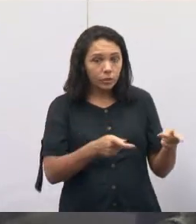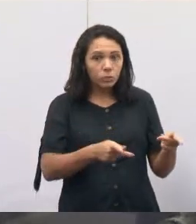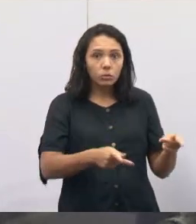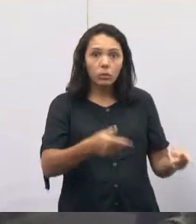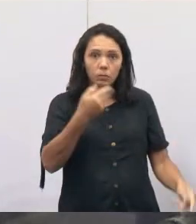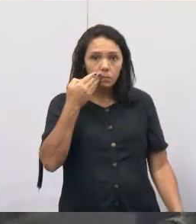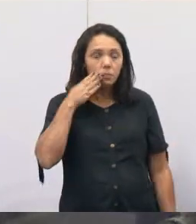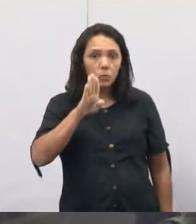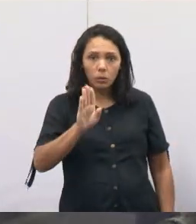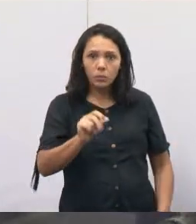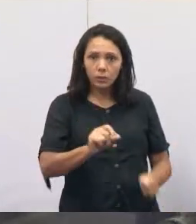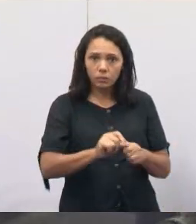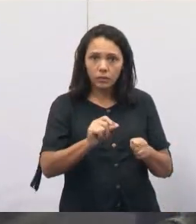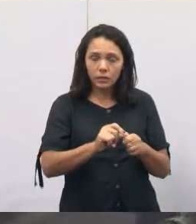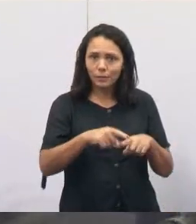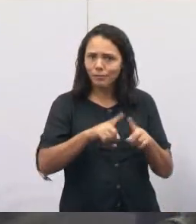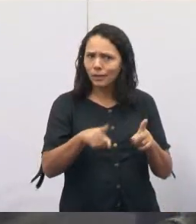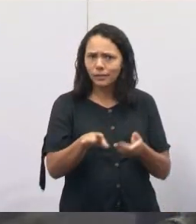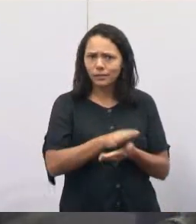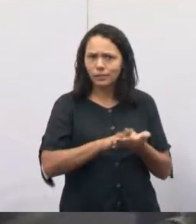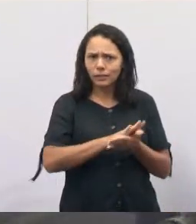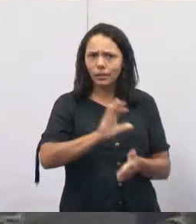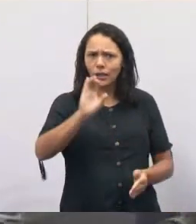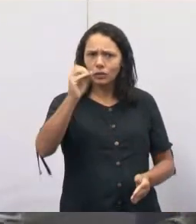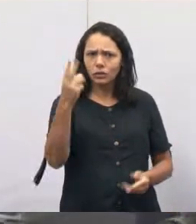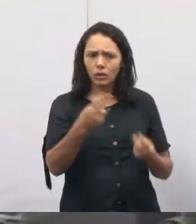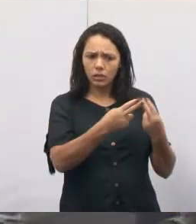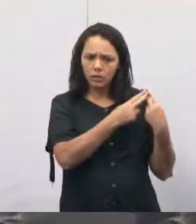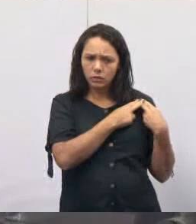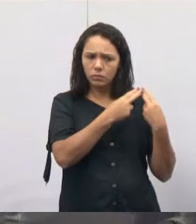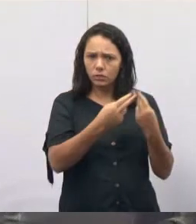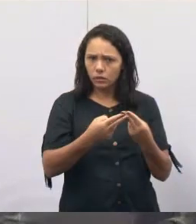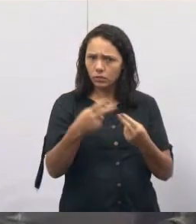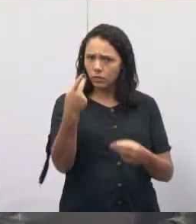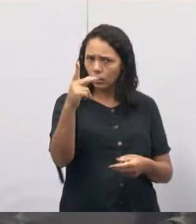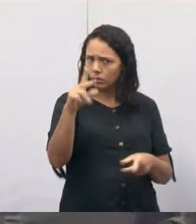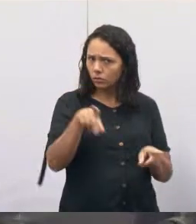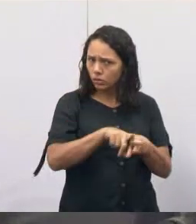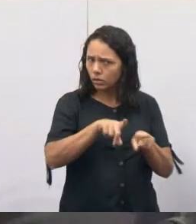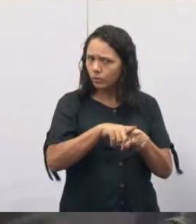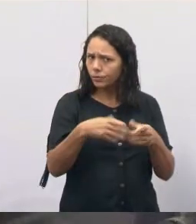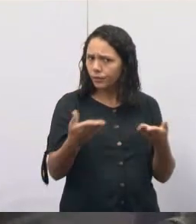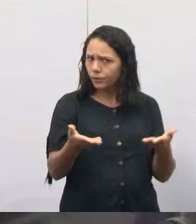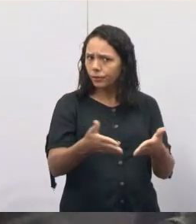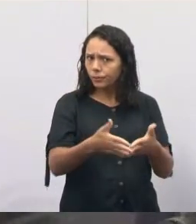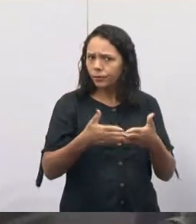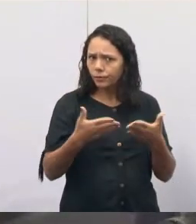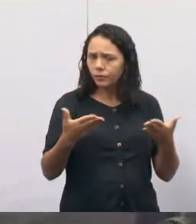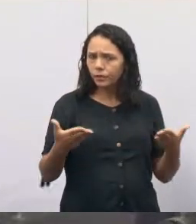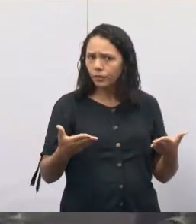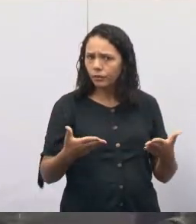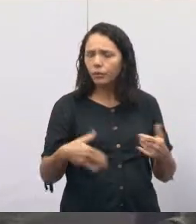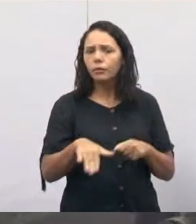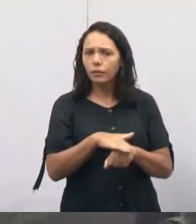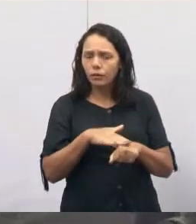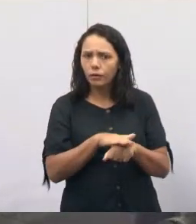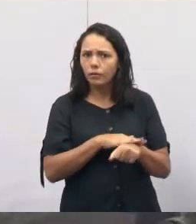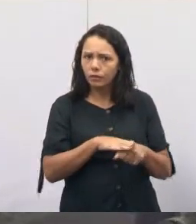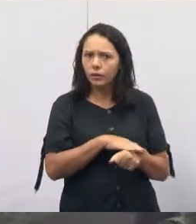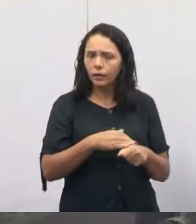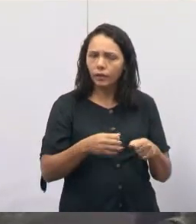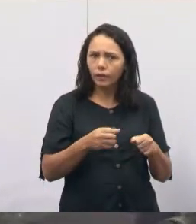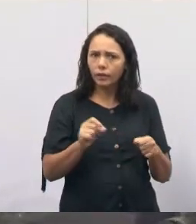fazer, e você não foi, a responsabilidade agora é de você também. Por favor, para com o Edinho aí, faz essas duas